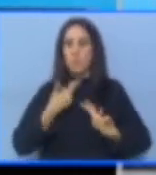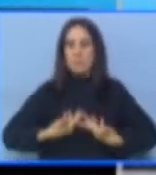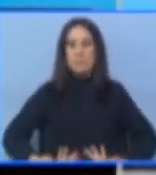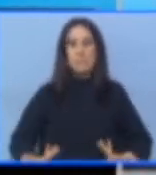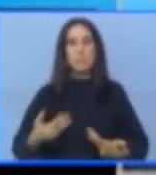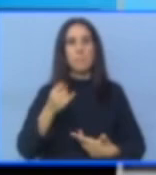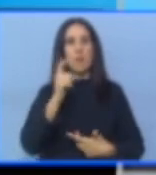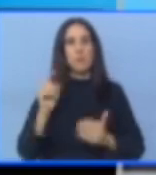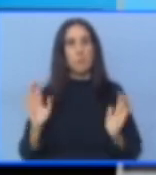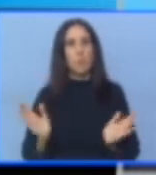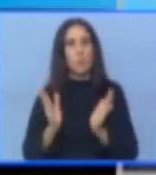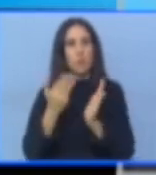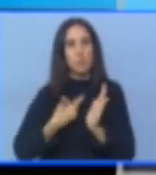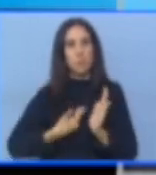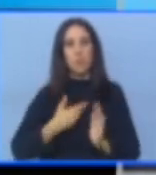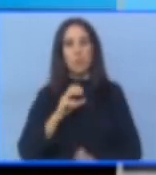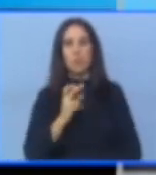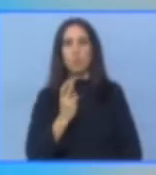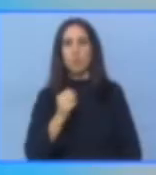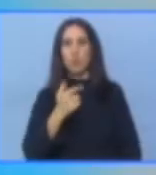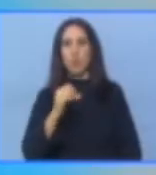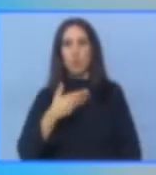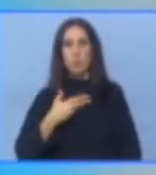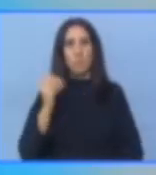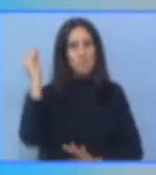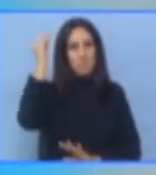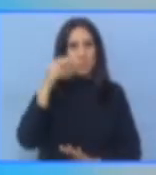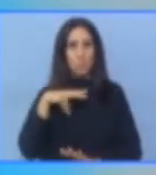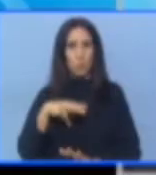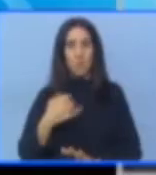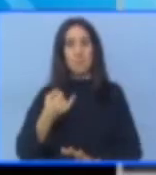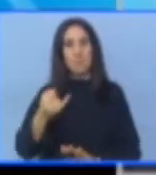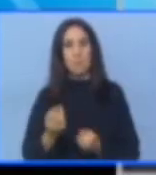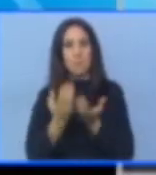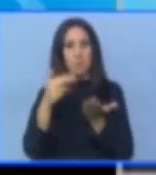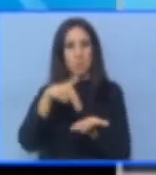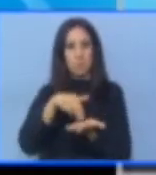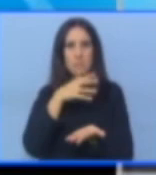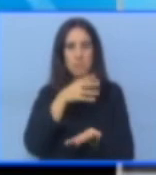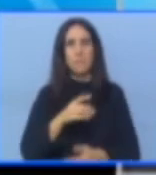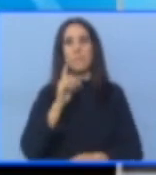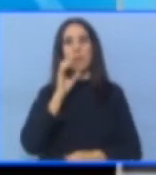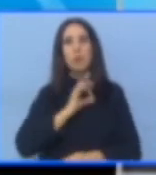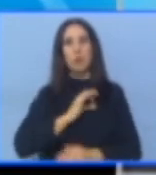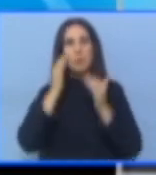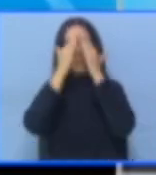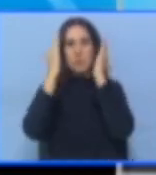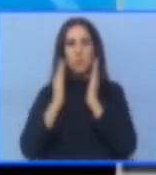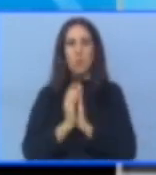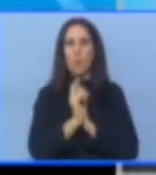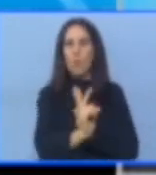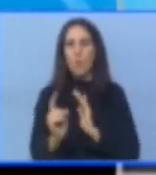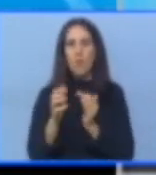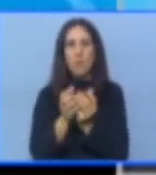da paz, eu sou o anjo custódio de Portugal, diz noutra aparição. Depois, Nossa Senhora manda tantas vezes rezar o terço